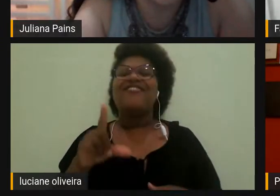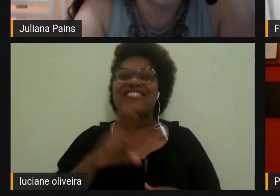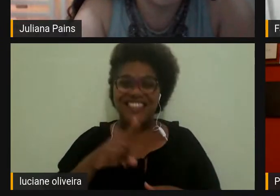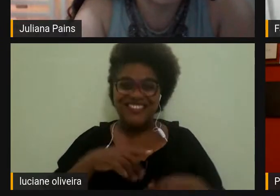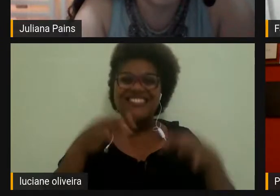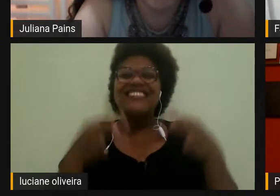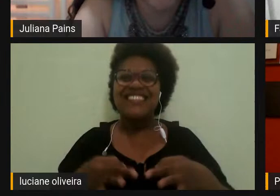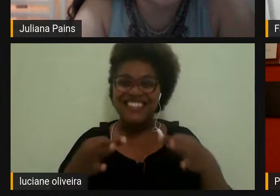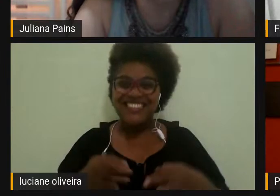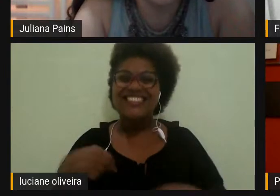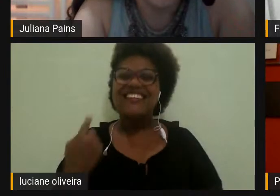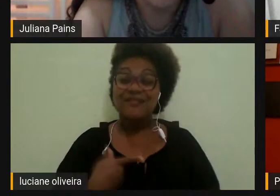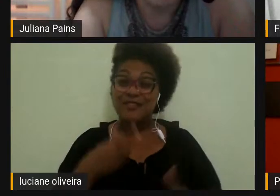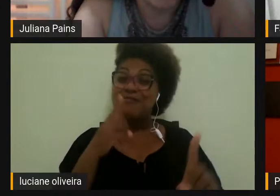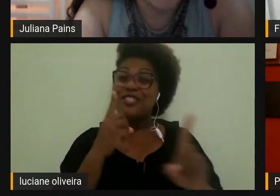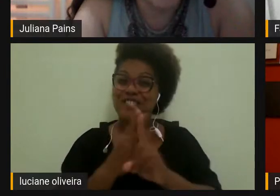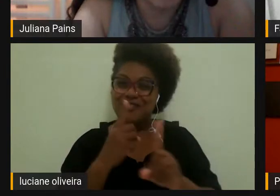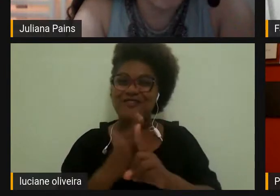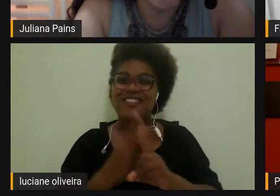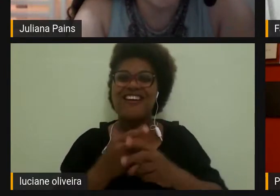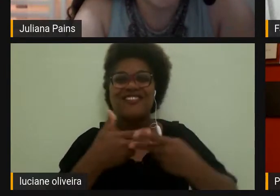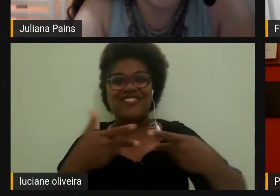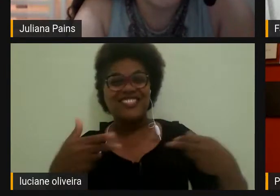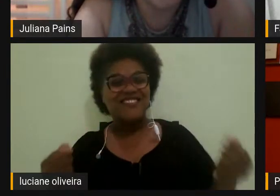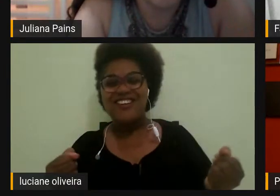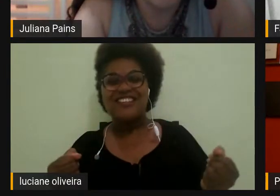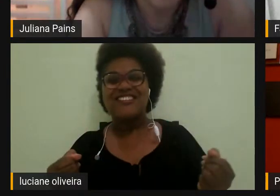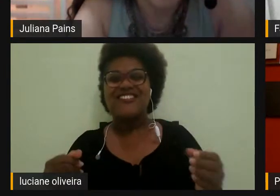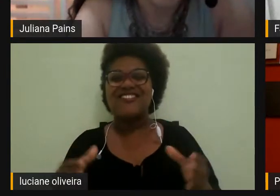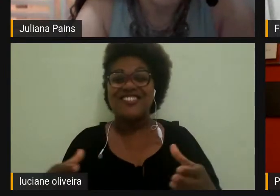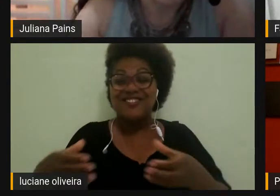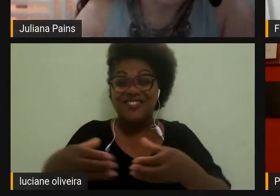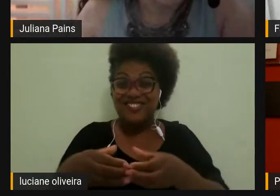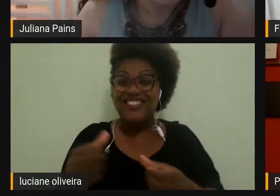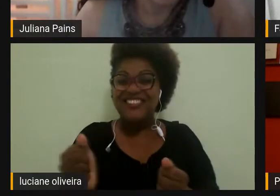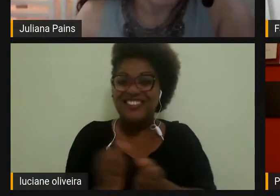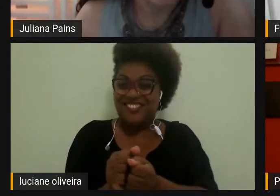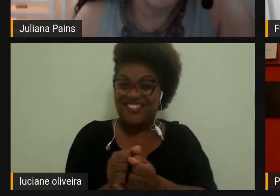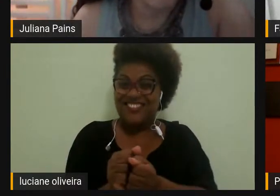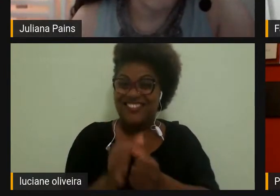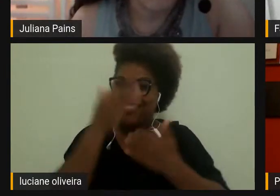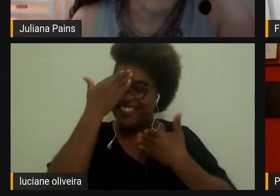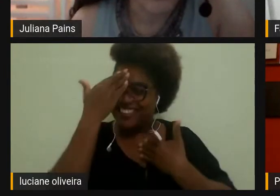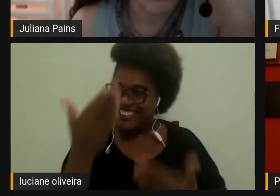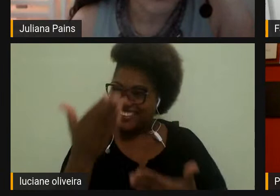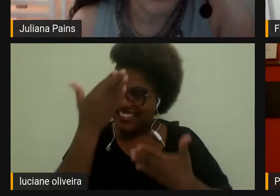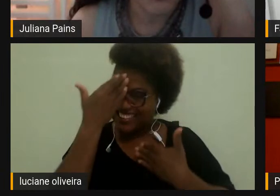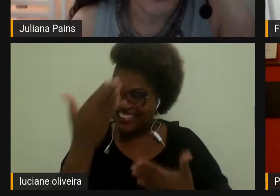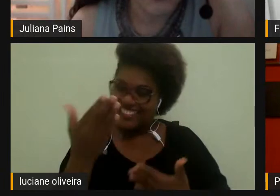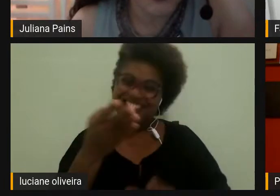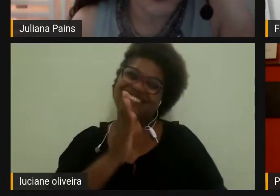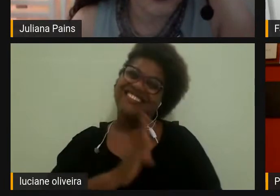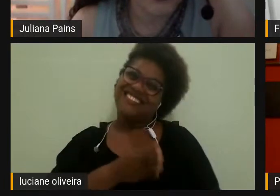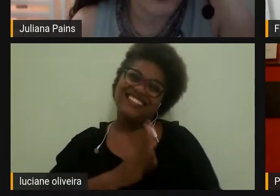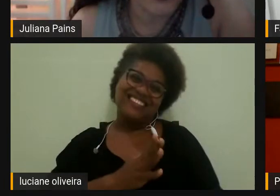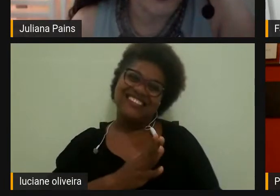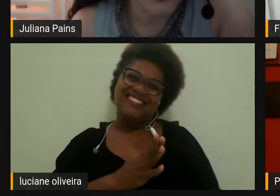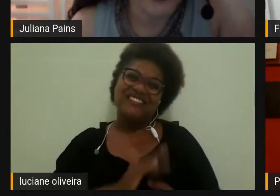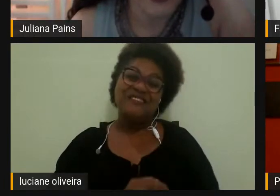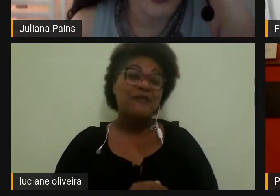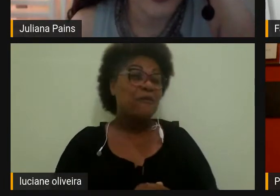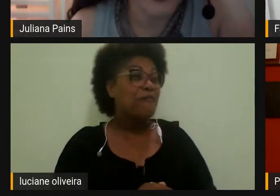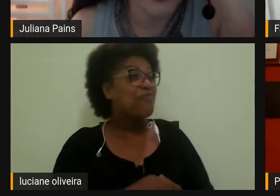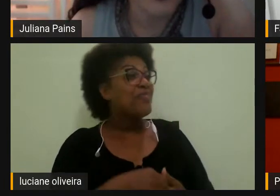coisas em conjunto está João Mas obrigada mesmo muito de coração um beijo de né Eu que agradeço